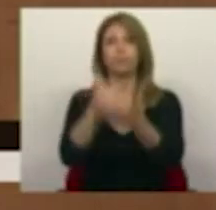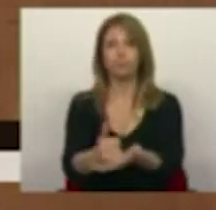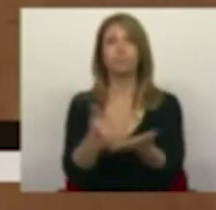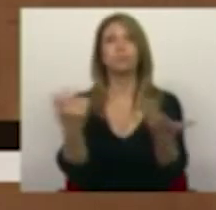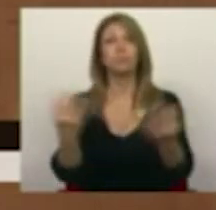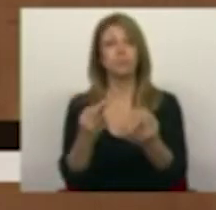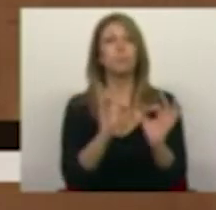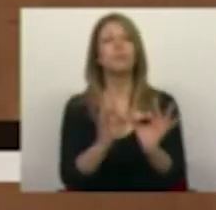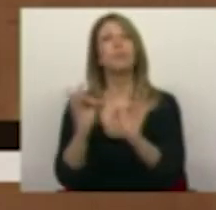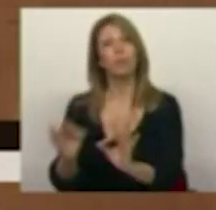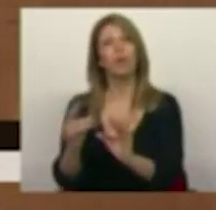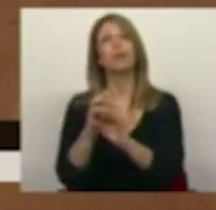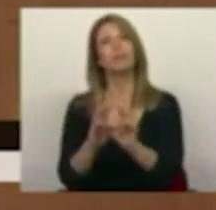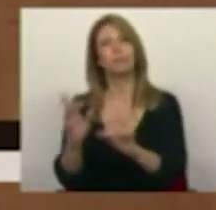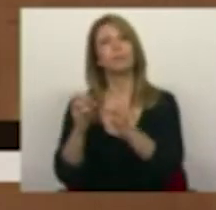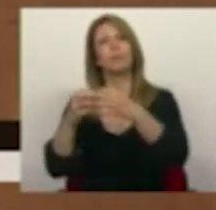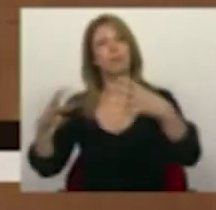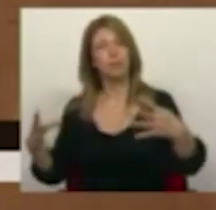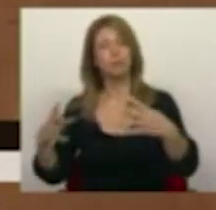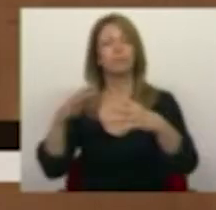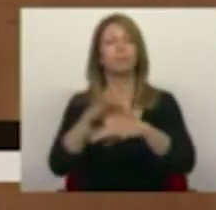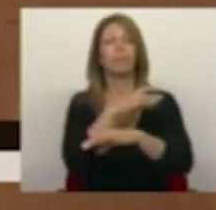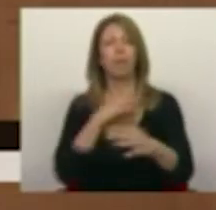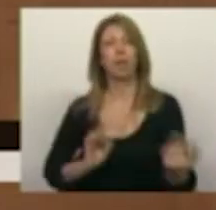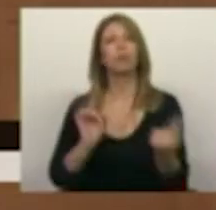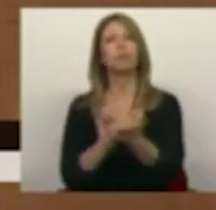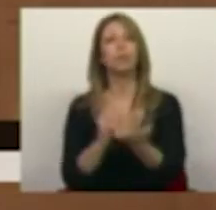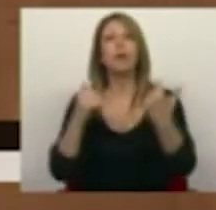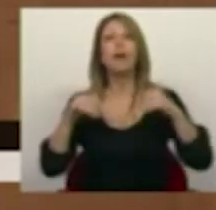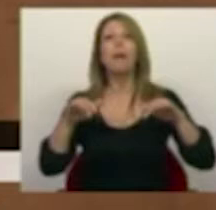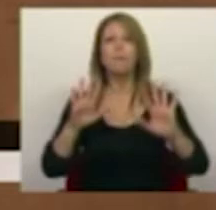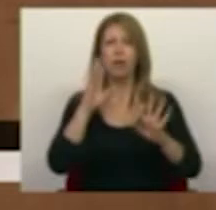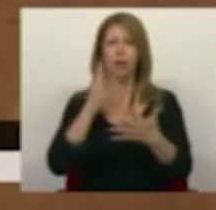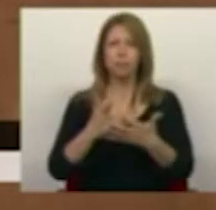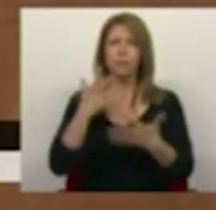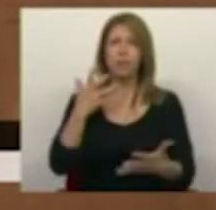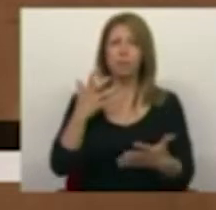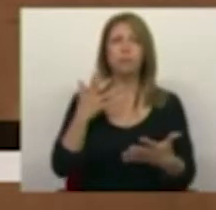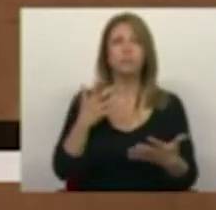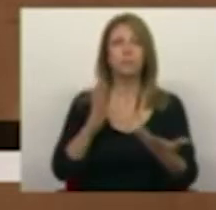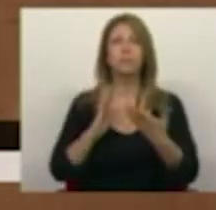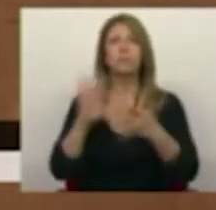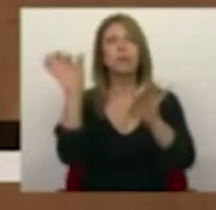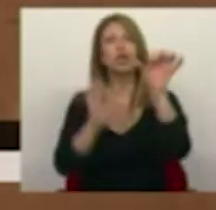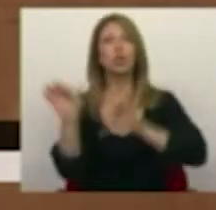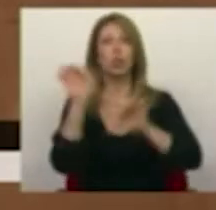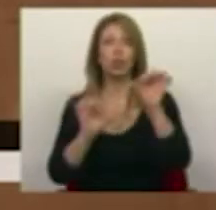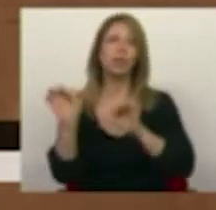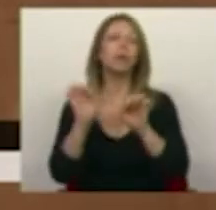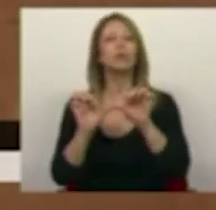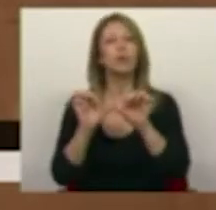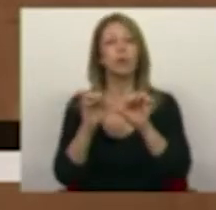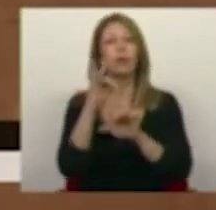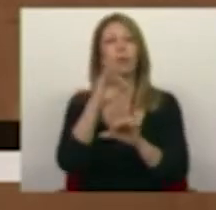aumento, discreta nas consultas médicas, mas bastante significativa nas intervenções cirúrgicas, com